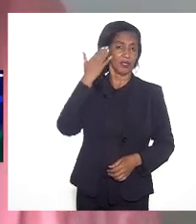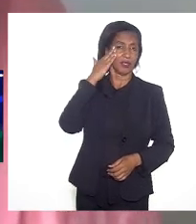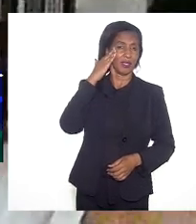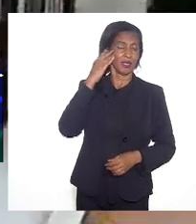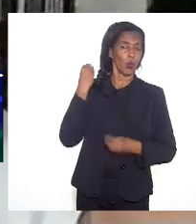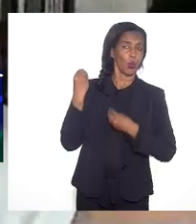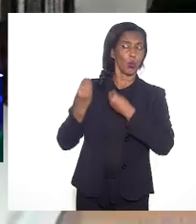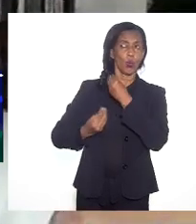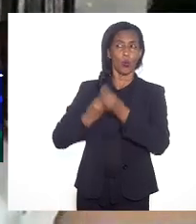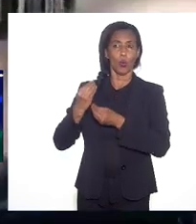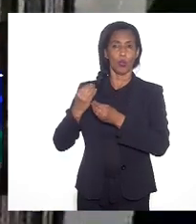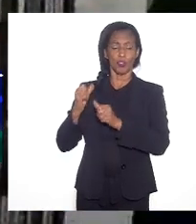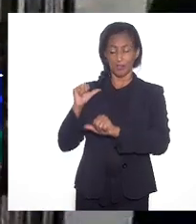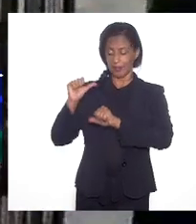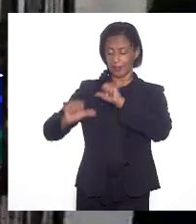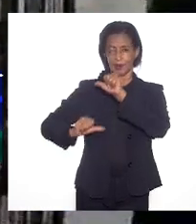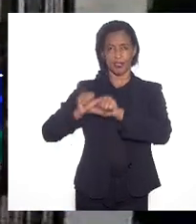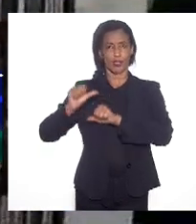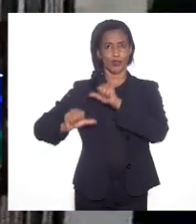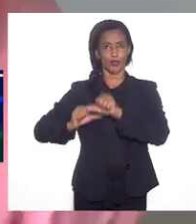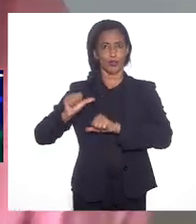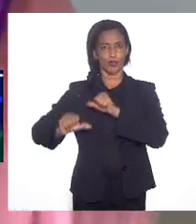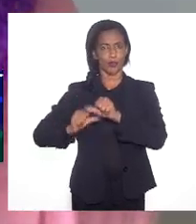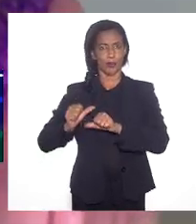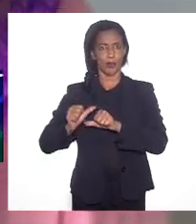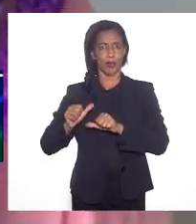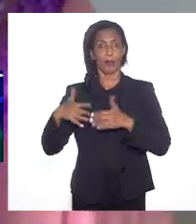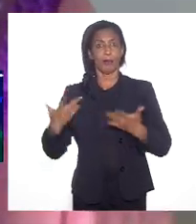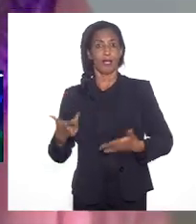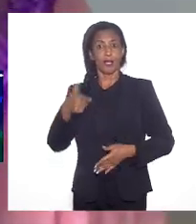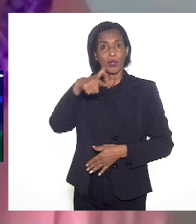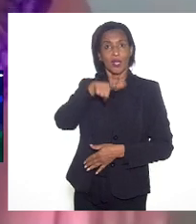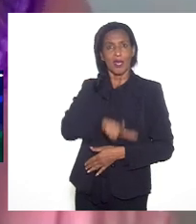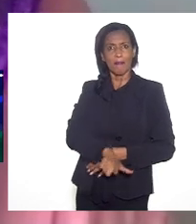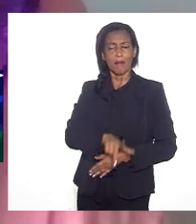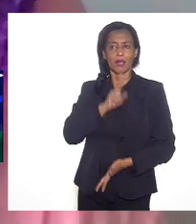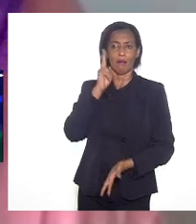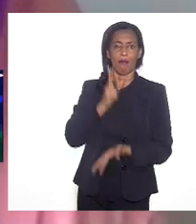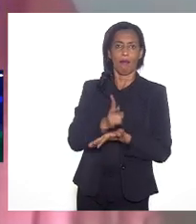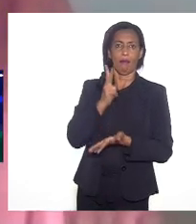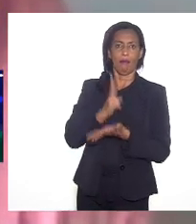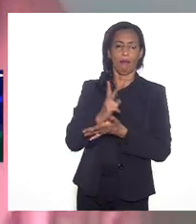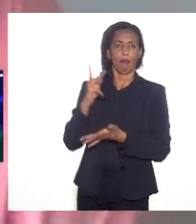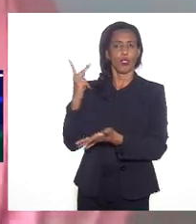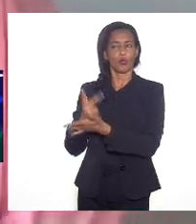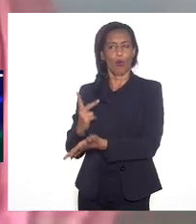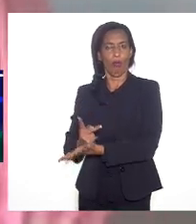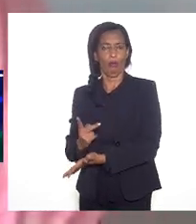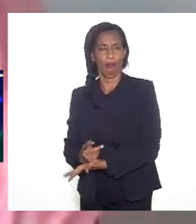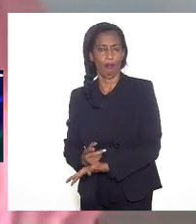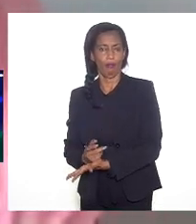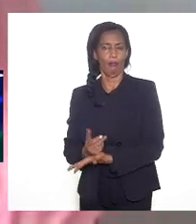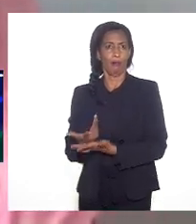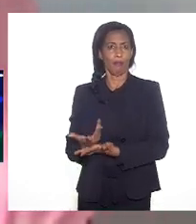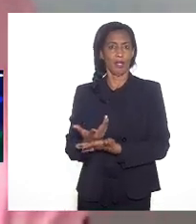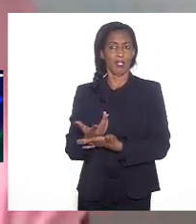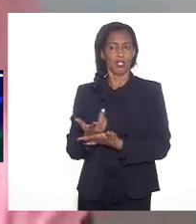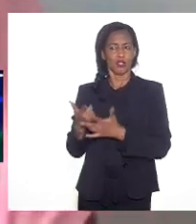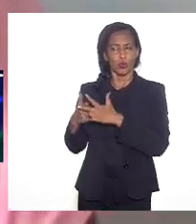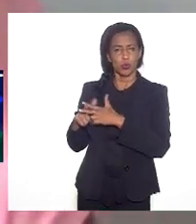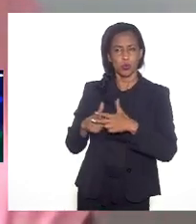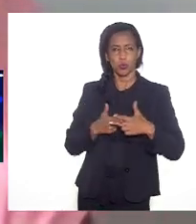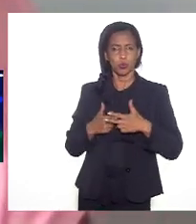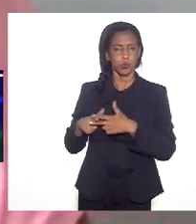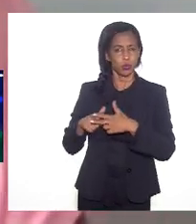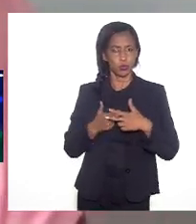se transformou no processo, para que não se repita os mesmos erros novamente e para que se acerte, né?